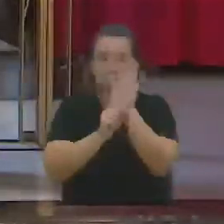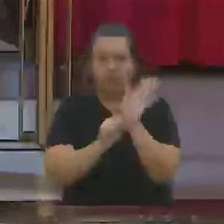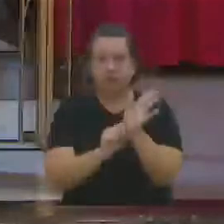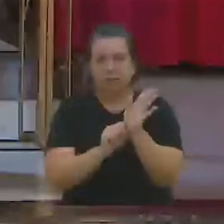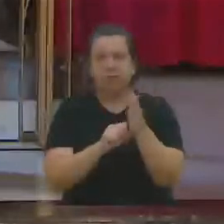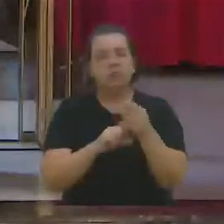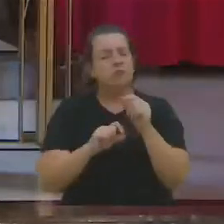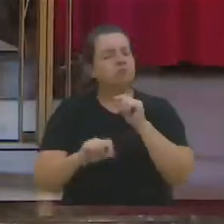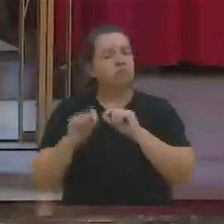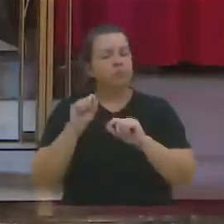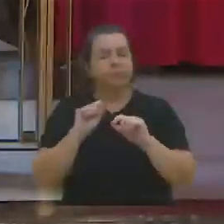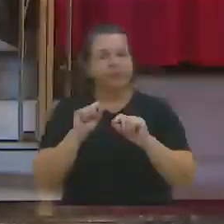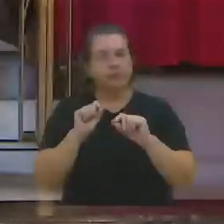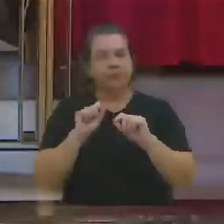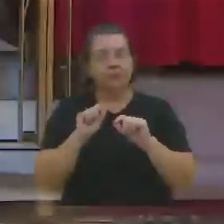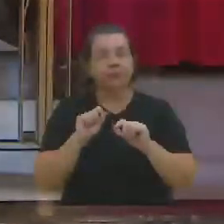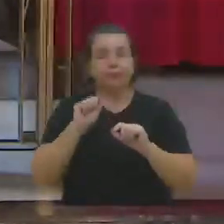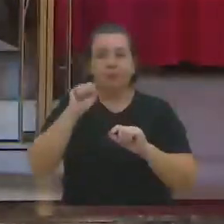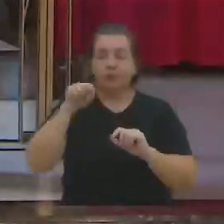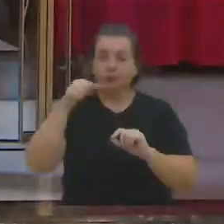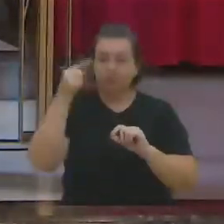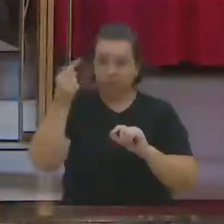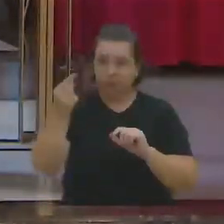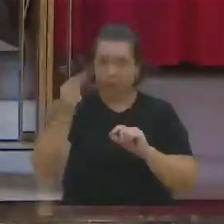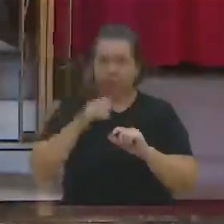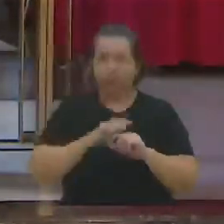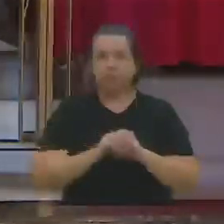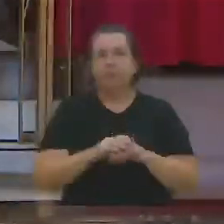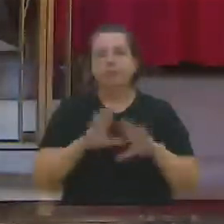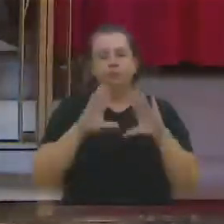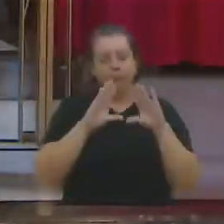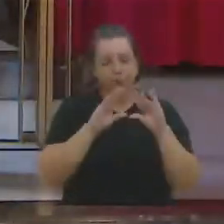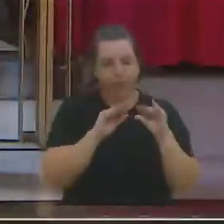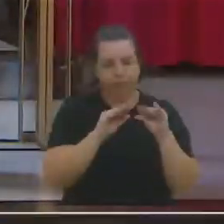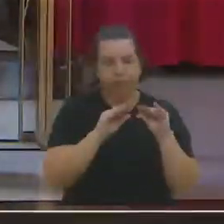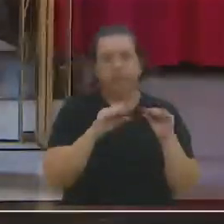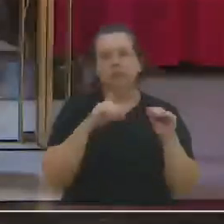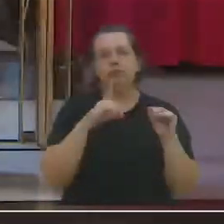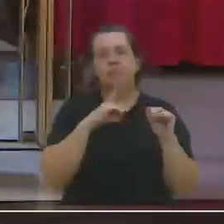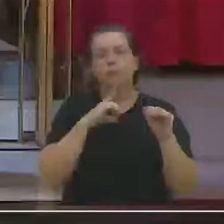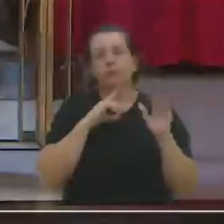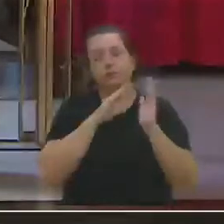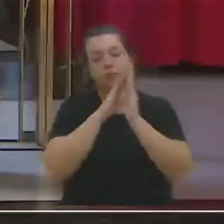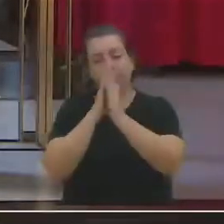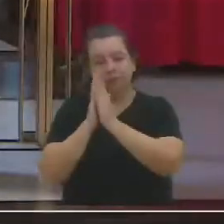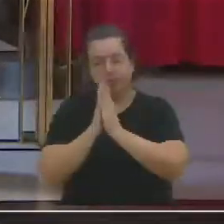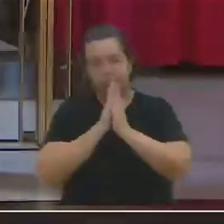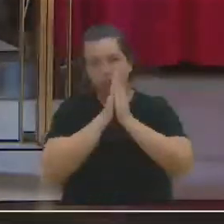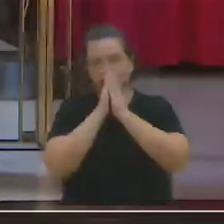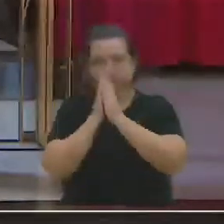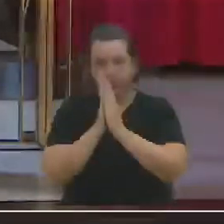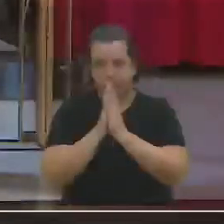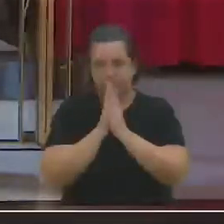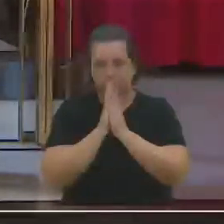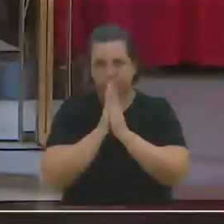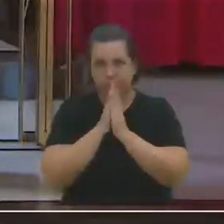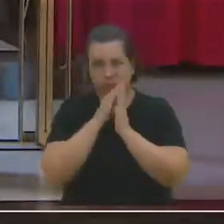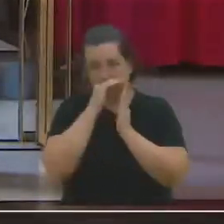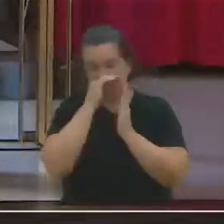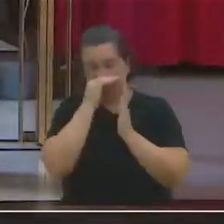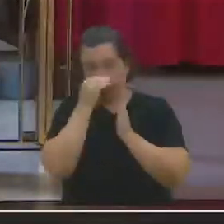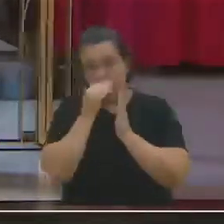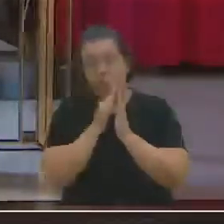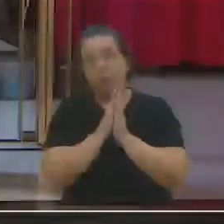Sacramento? Logo mais, às 19 horas, com nosso querido Padre